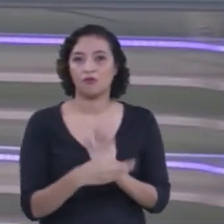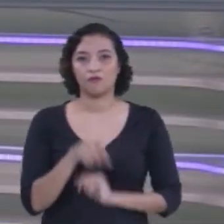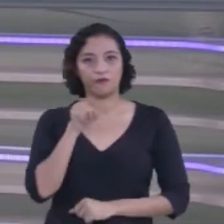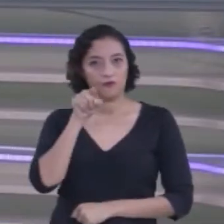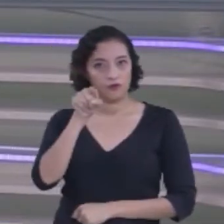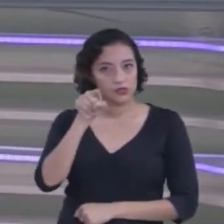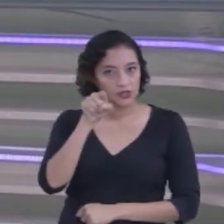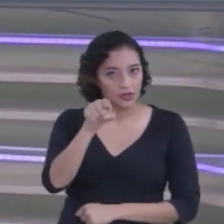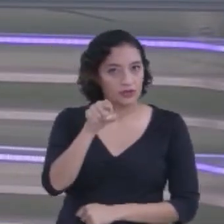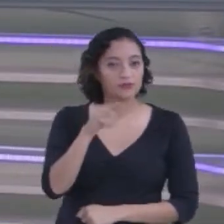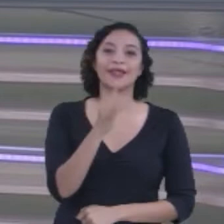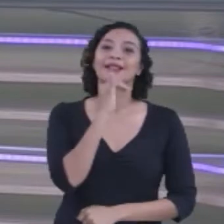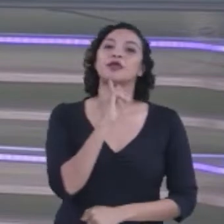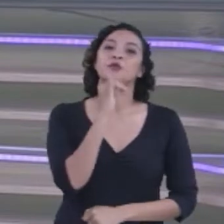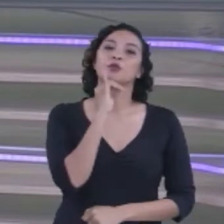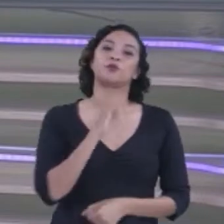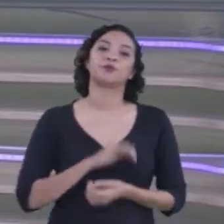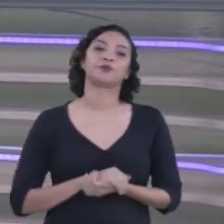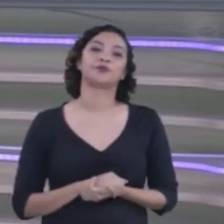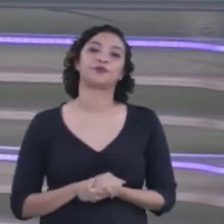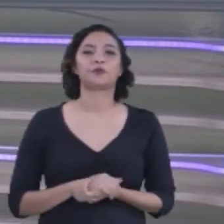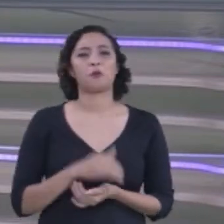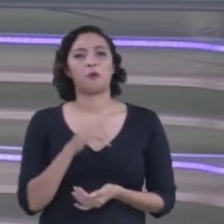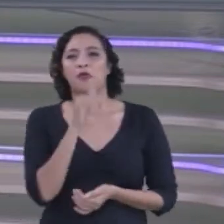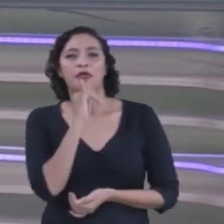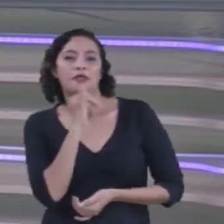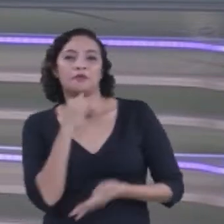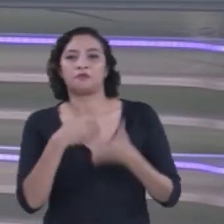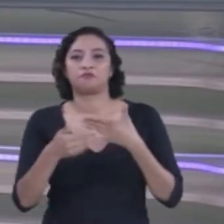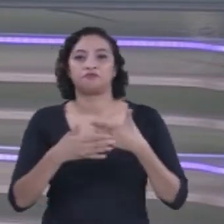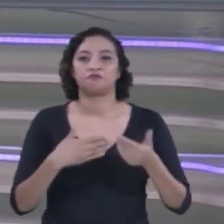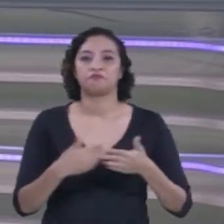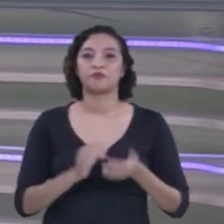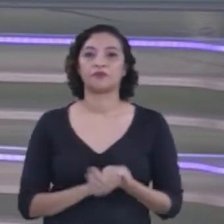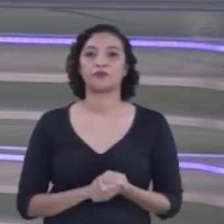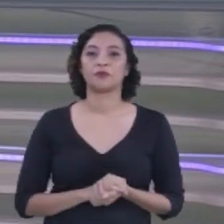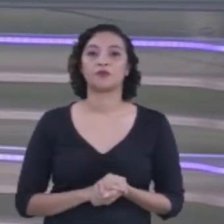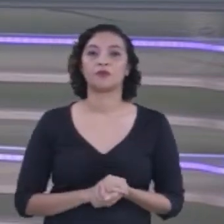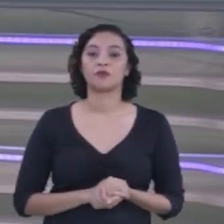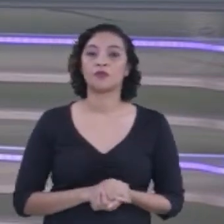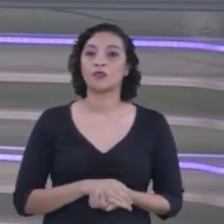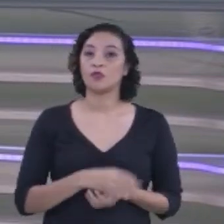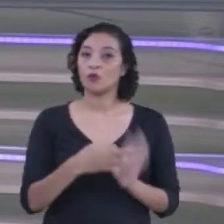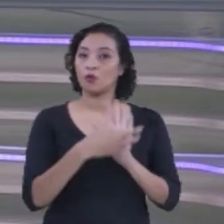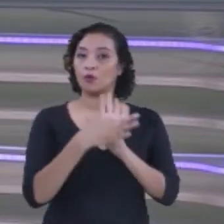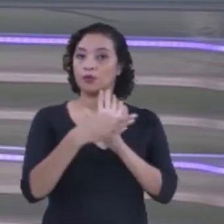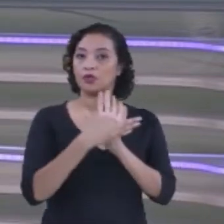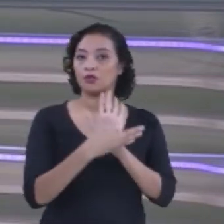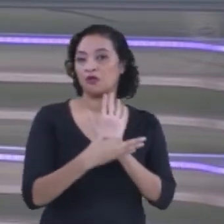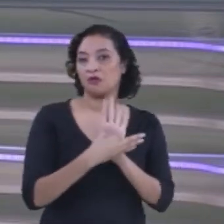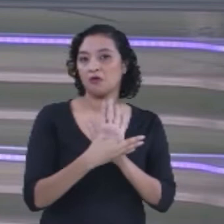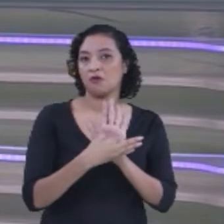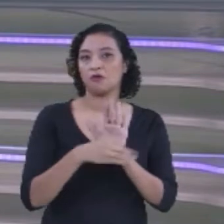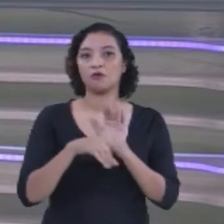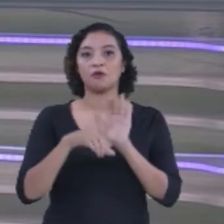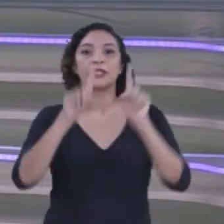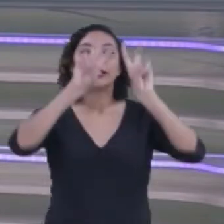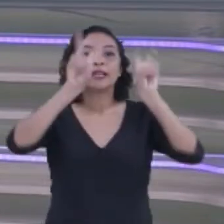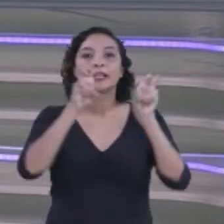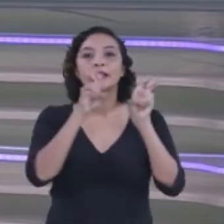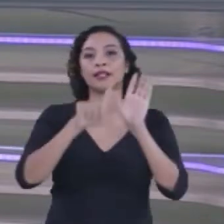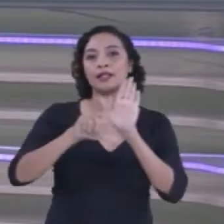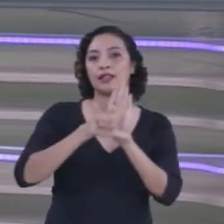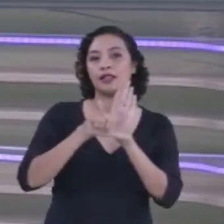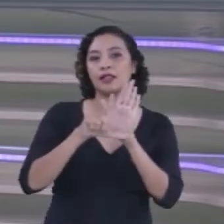Vou dar um exemplo qualquer. Uma opinião sobre pena de morte. Vamos ver, pena de morte.